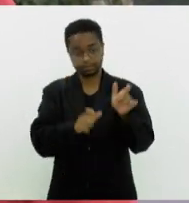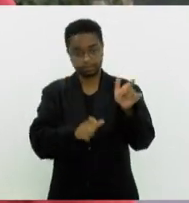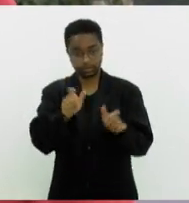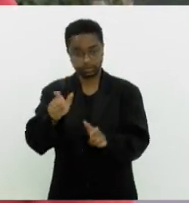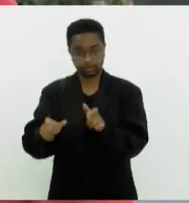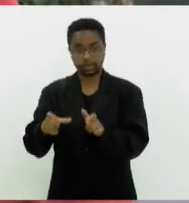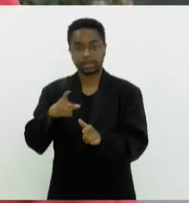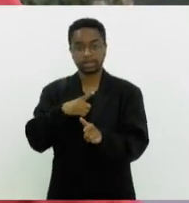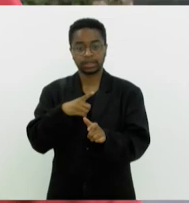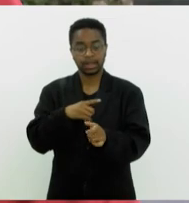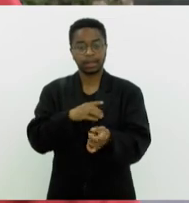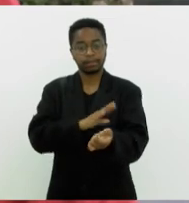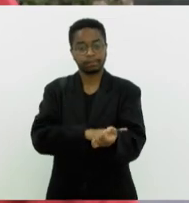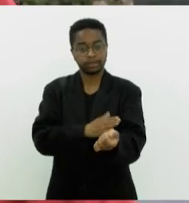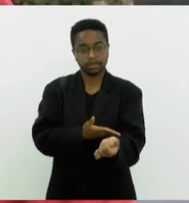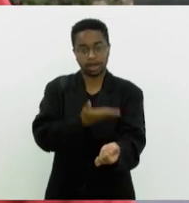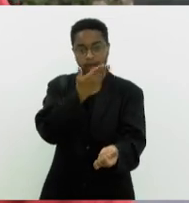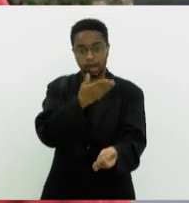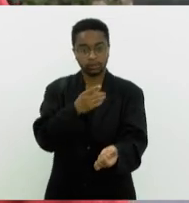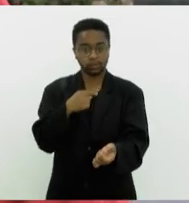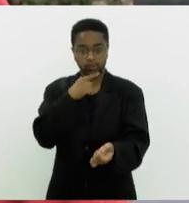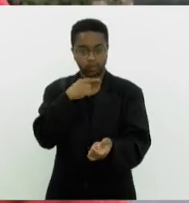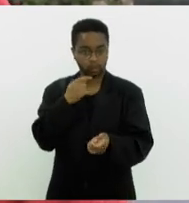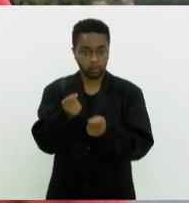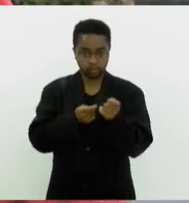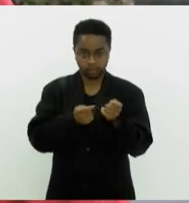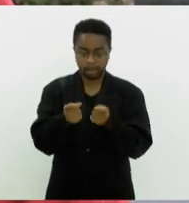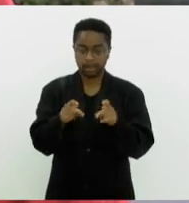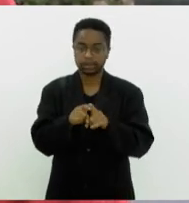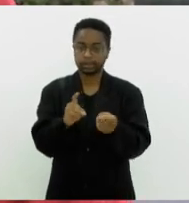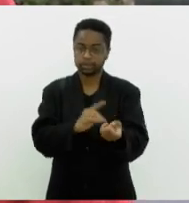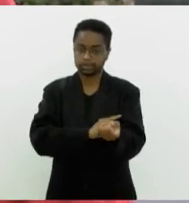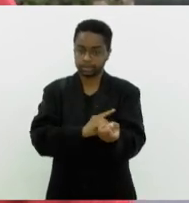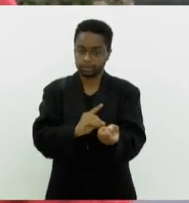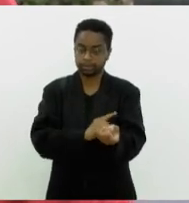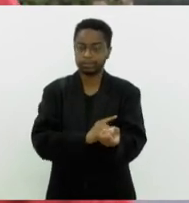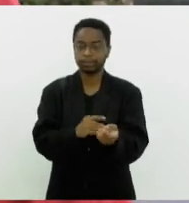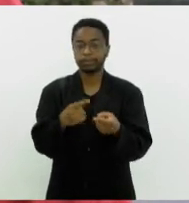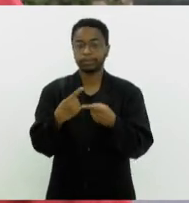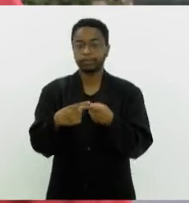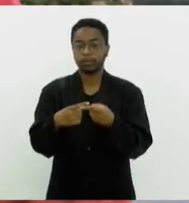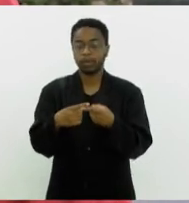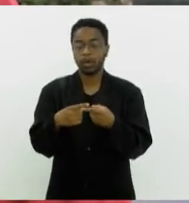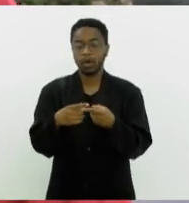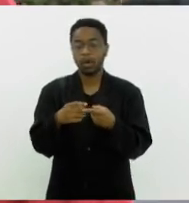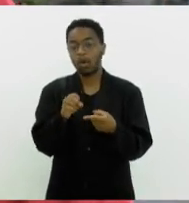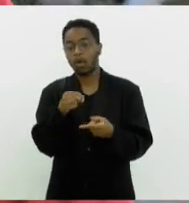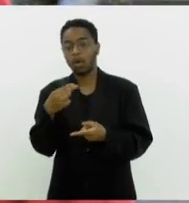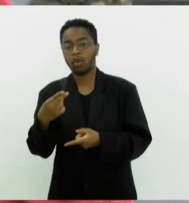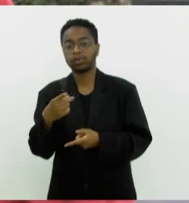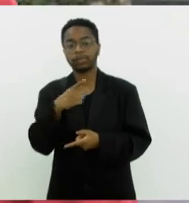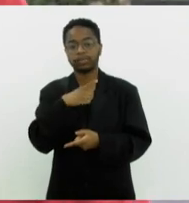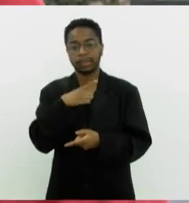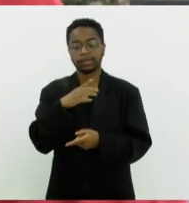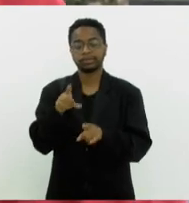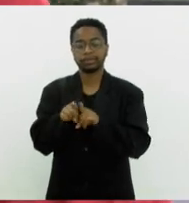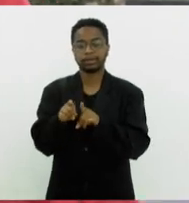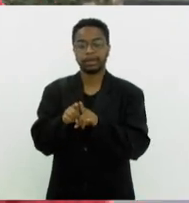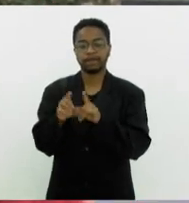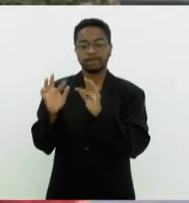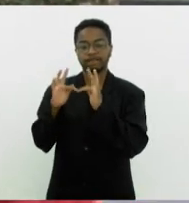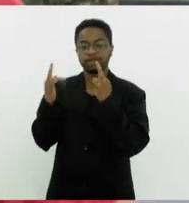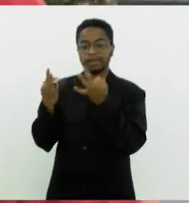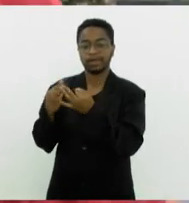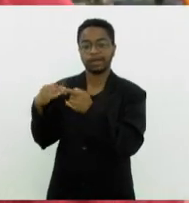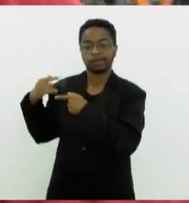são hipertensas, não controladas, diabéticas, que têm alguma história familiar. A